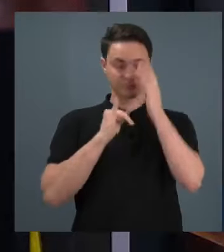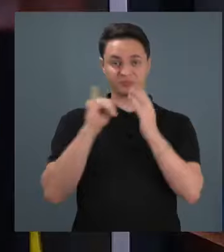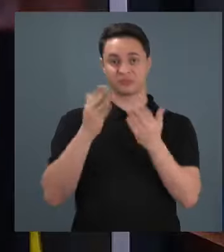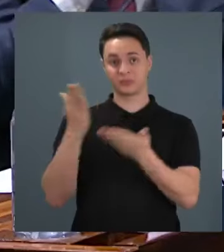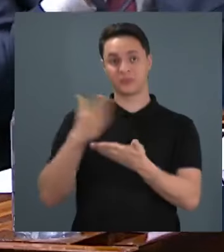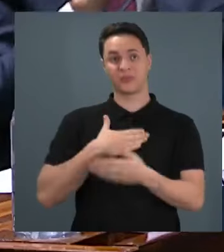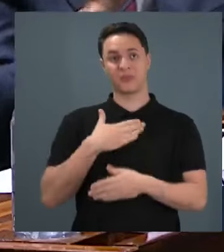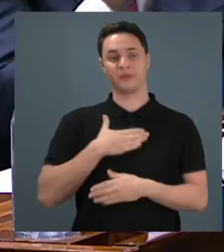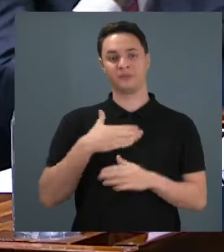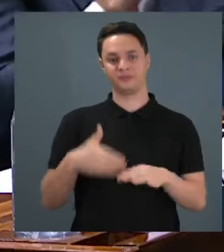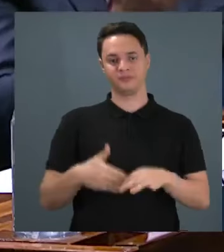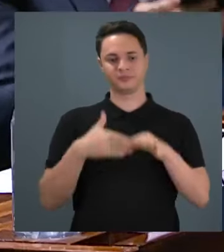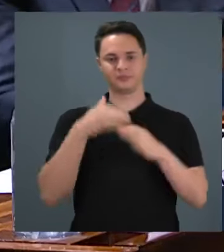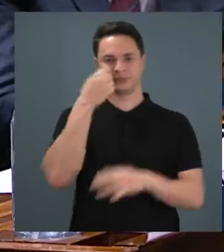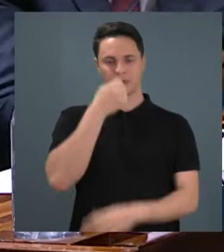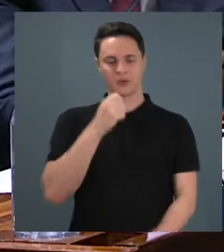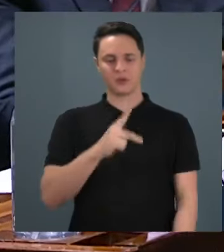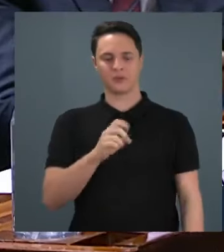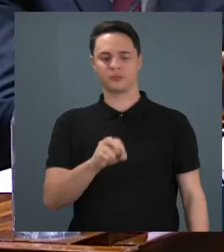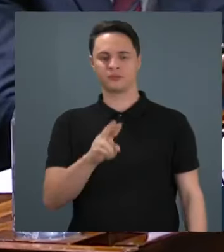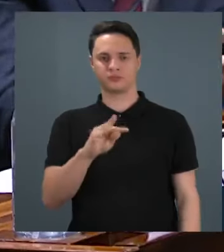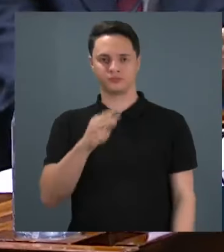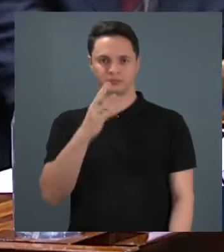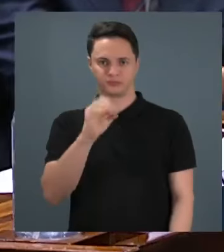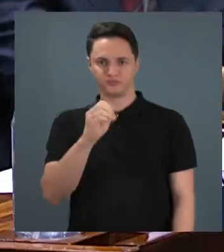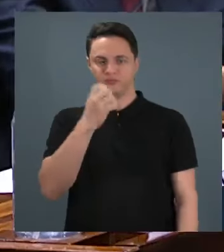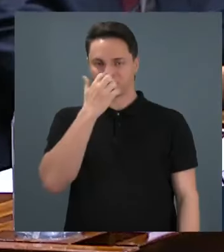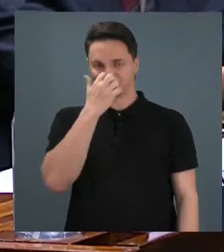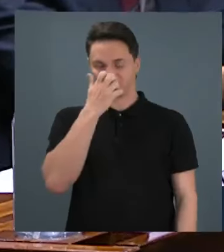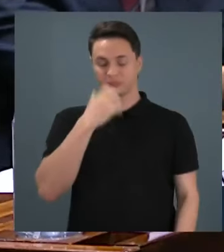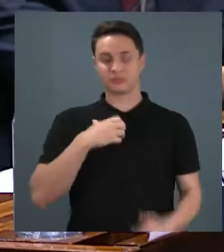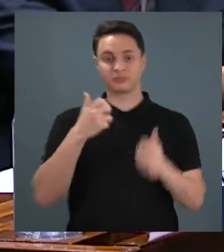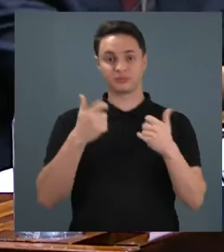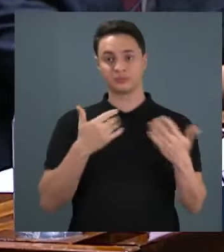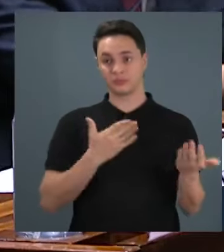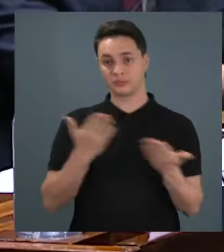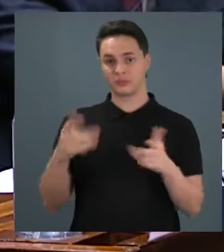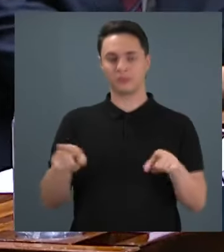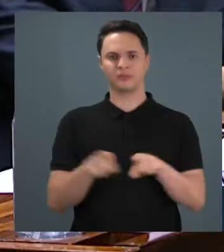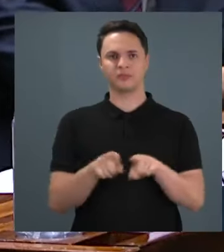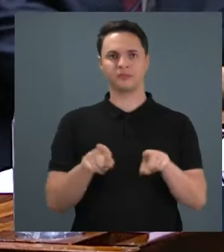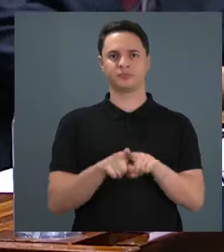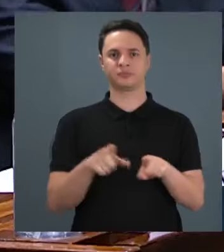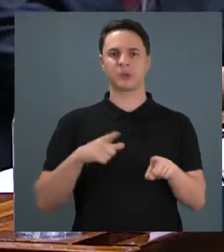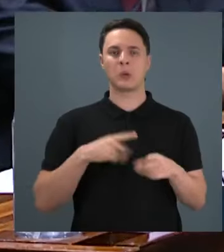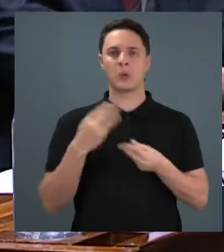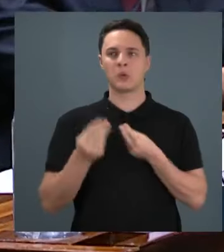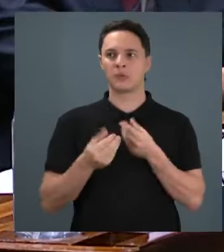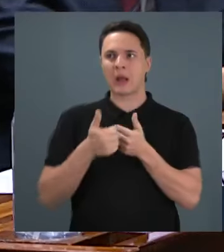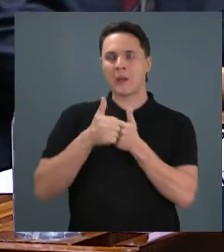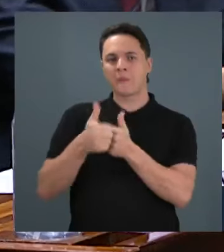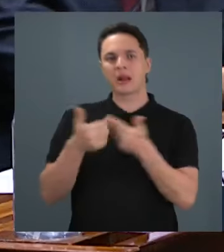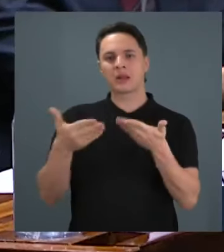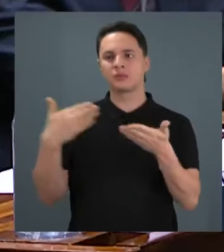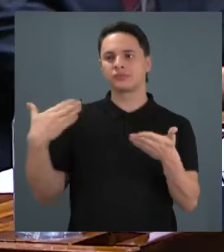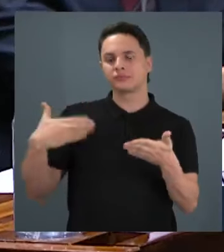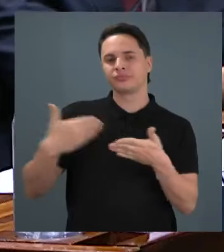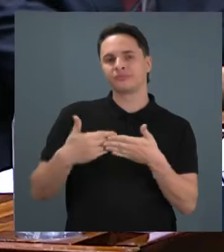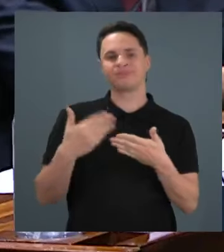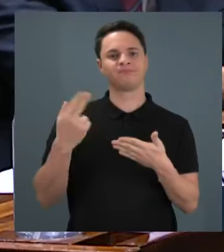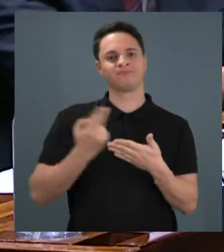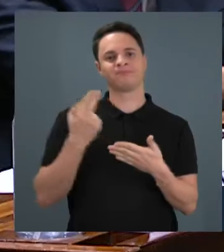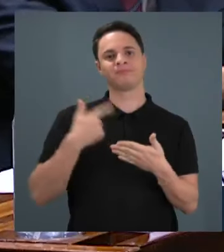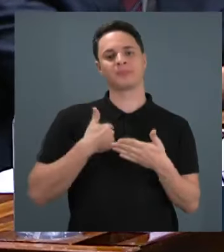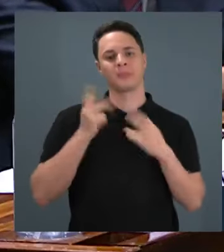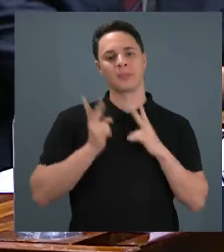meu nobre líder, senador Portinho, que não tenho como acompanhá-lo nesse processo e vou